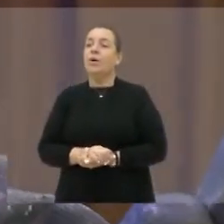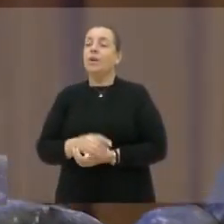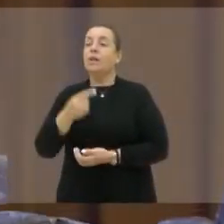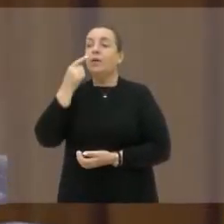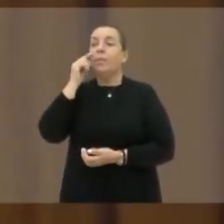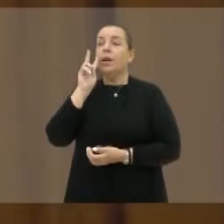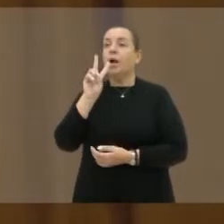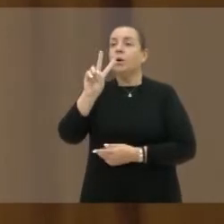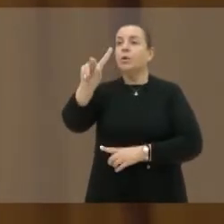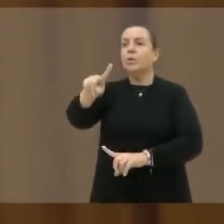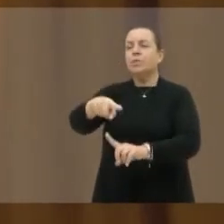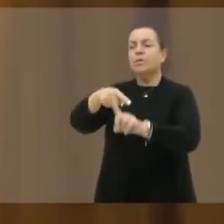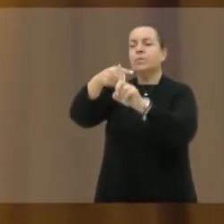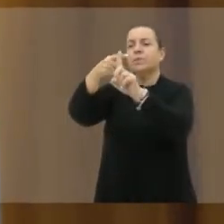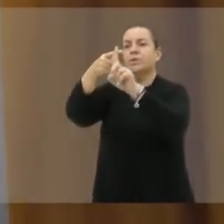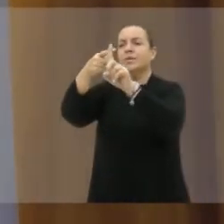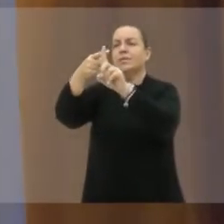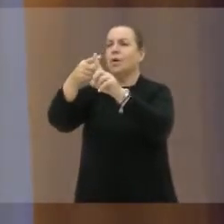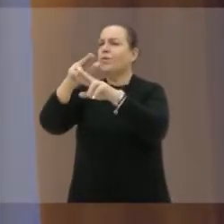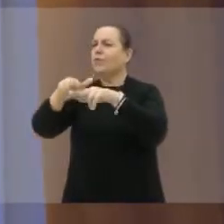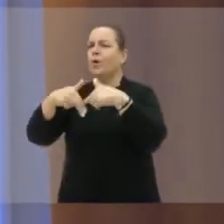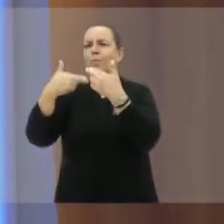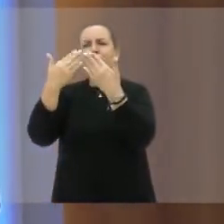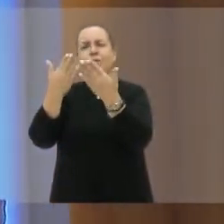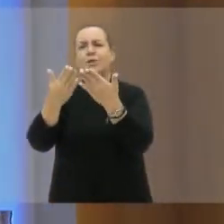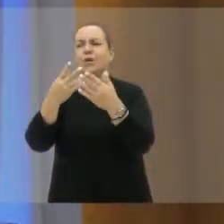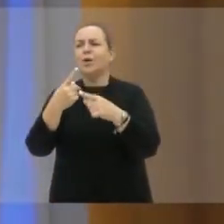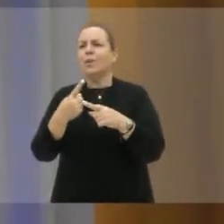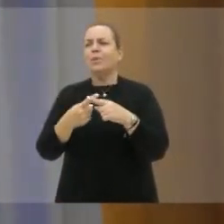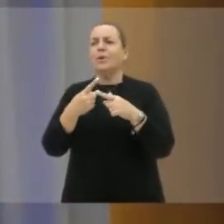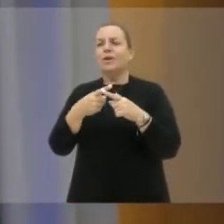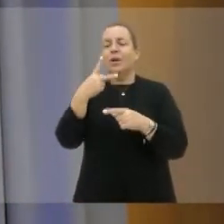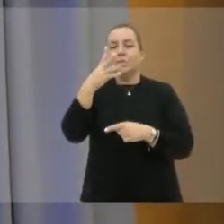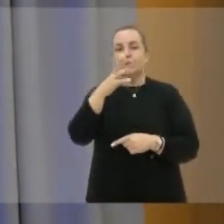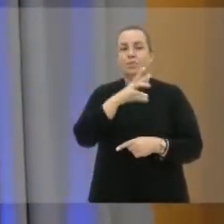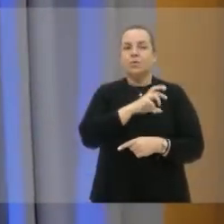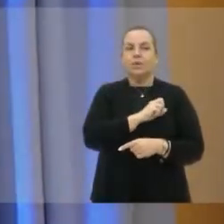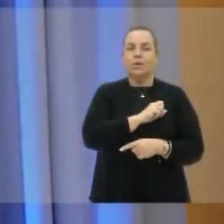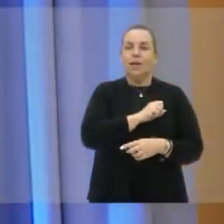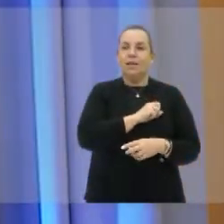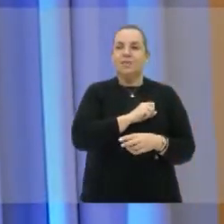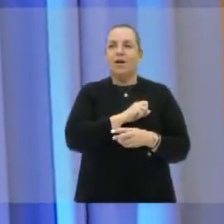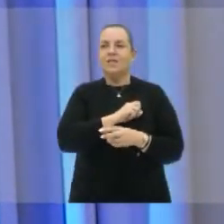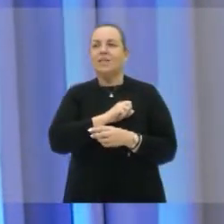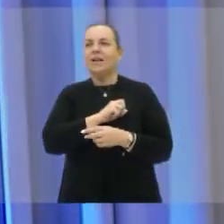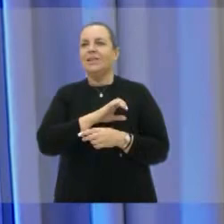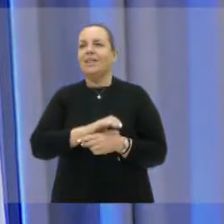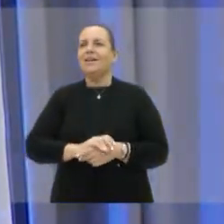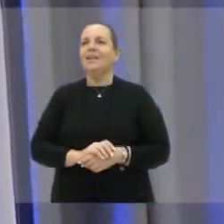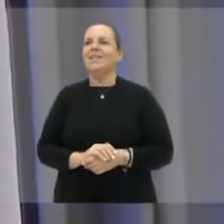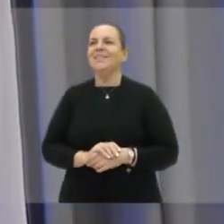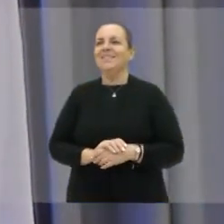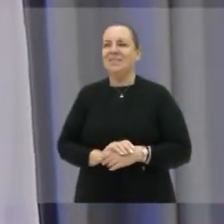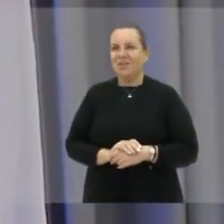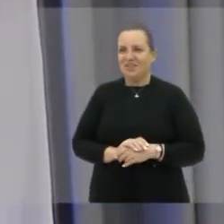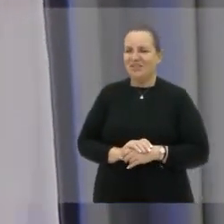Olhe pra cruz. Foi por ti, porque te amo.